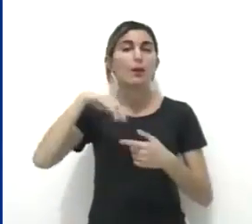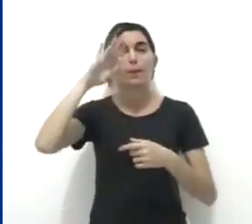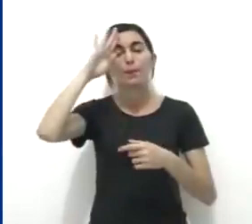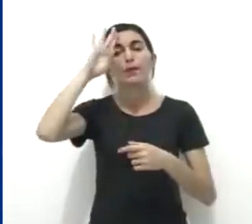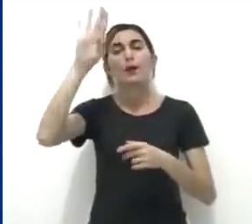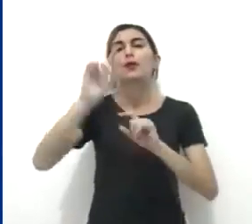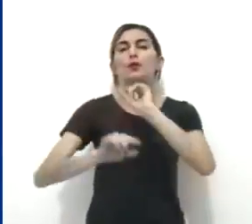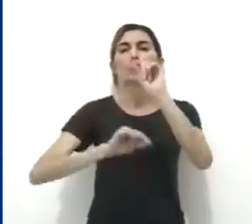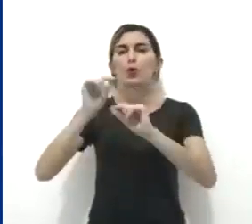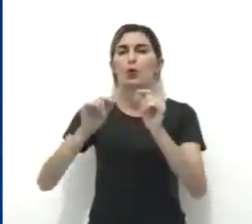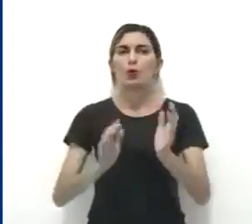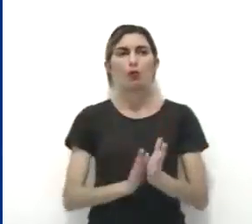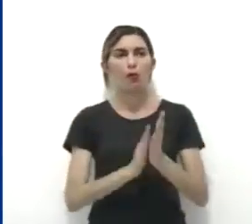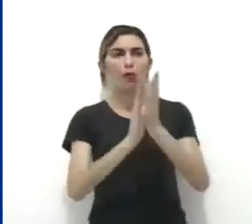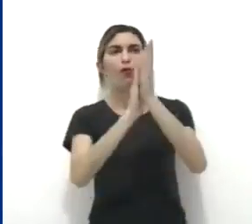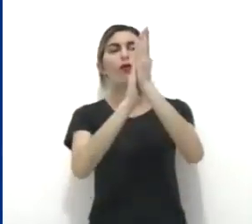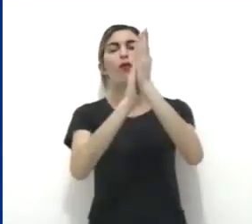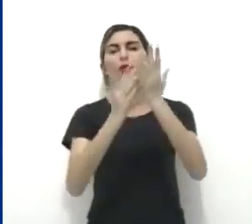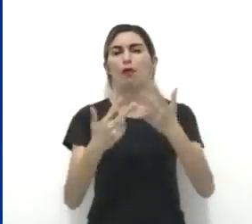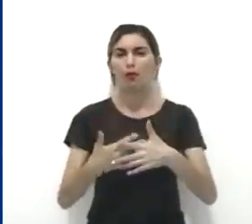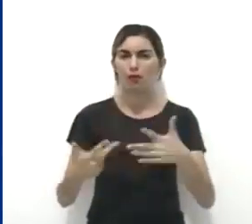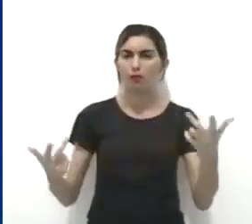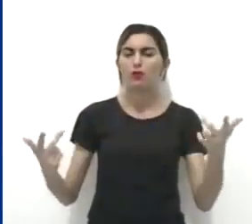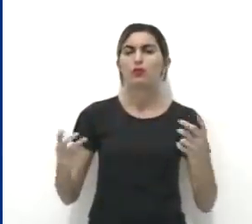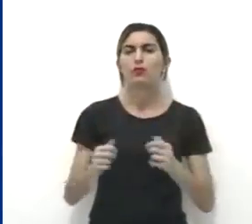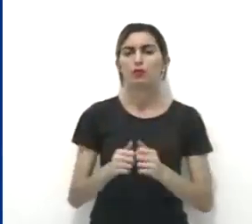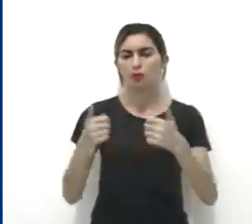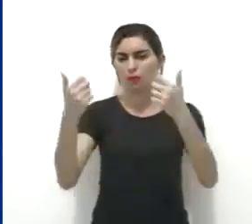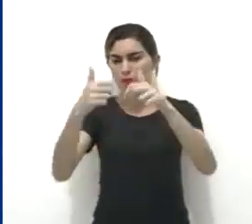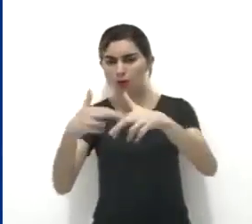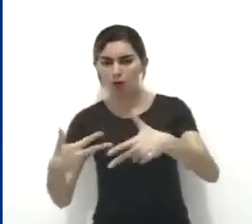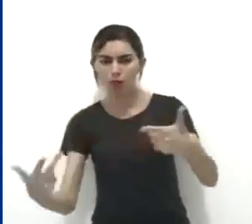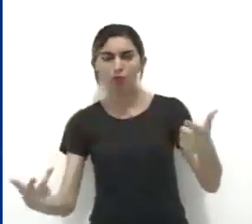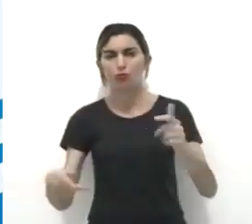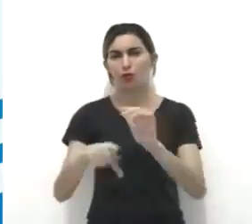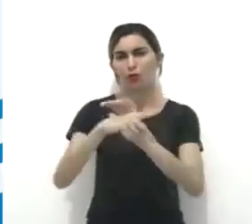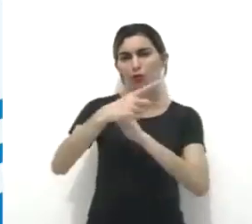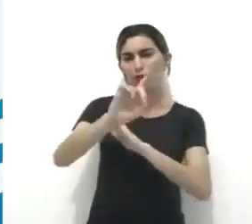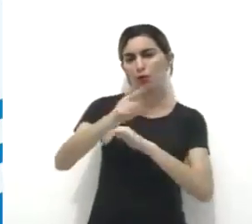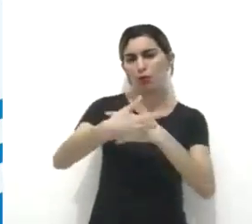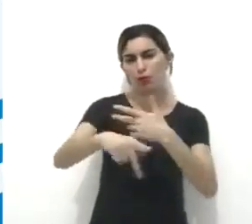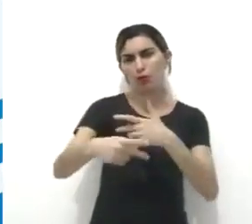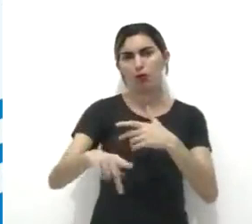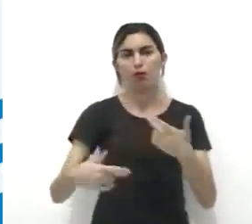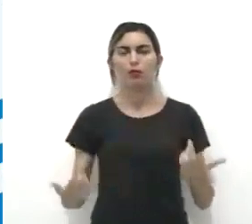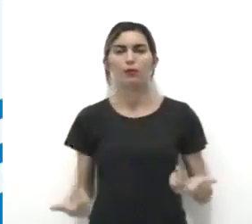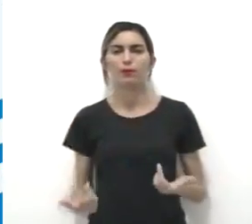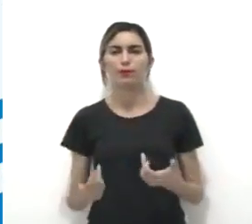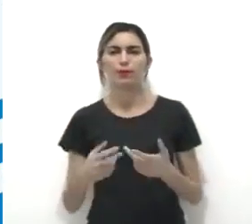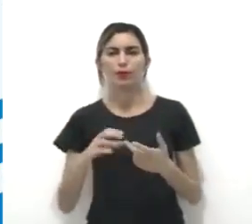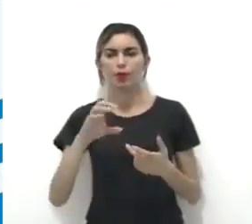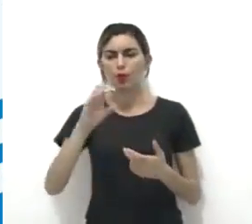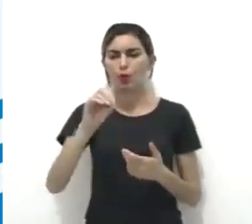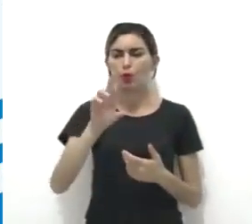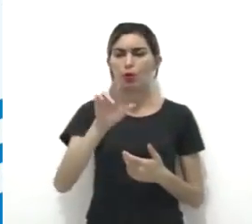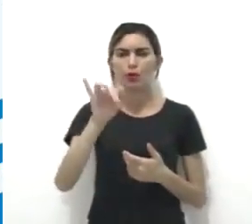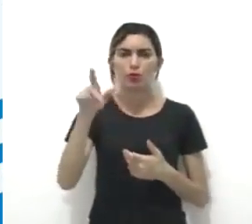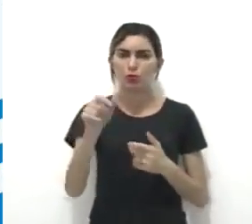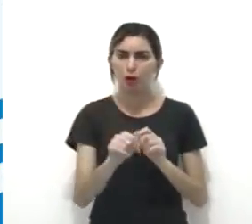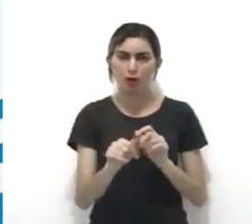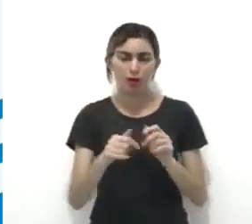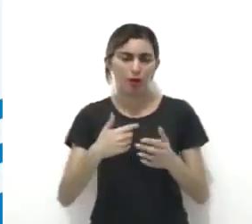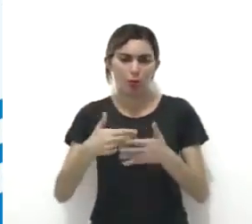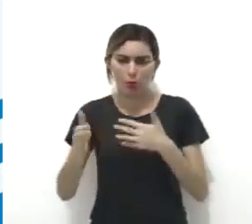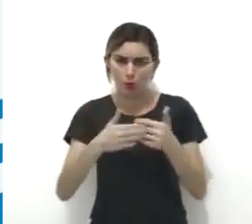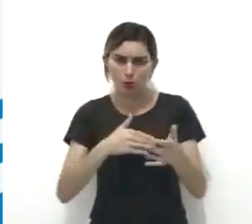foco principal é a louvação dos deuses africanos e orixás. Agora prestem atenção, não podemos ter qualquer tipo